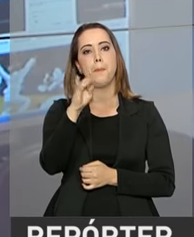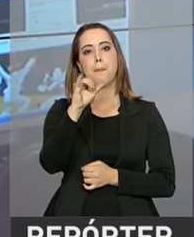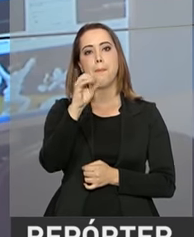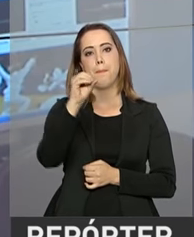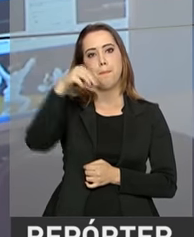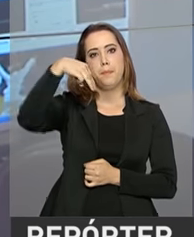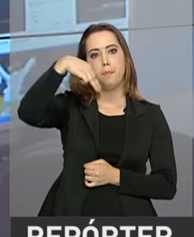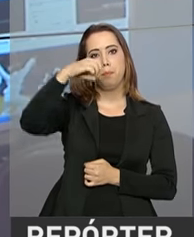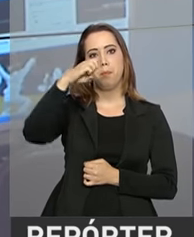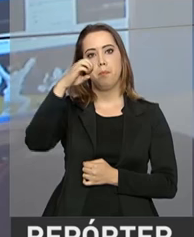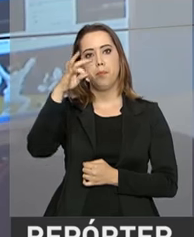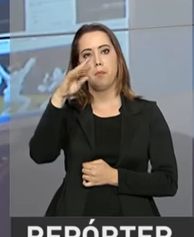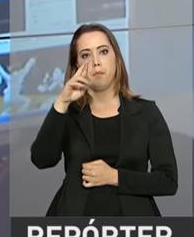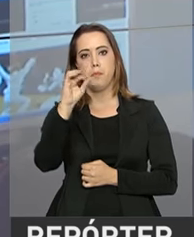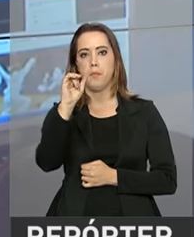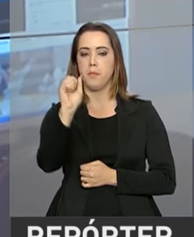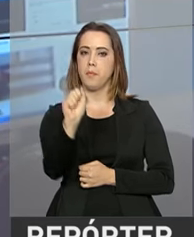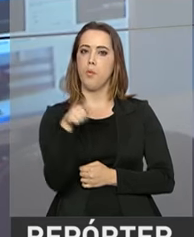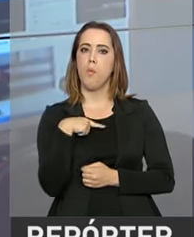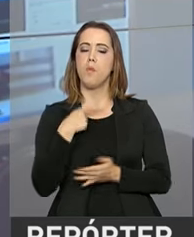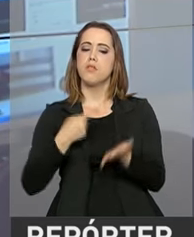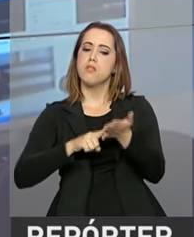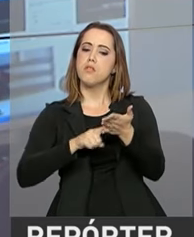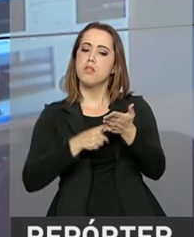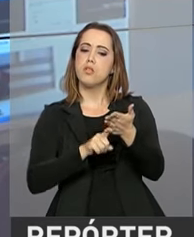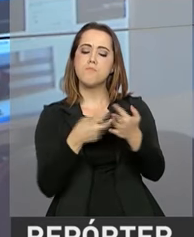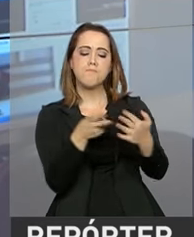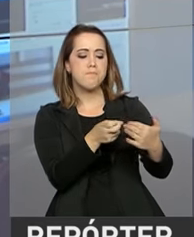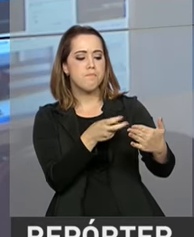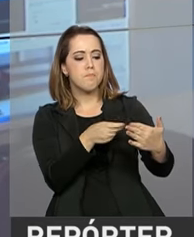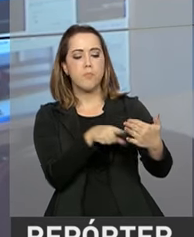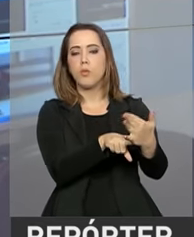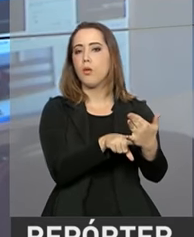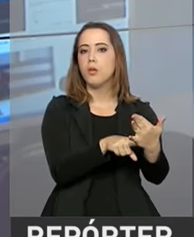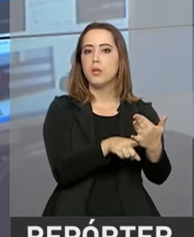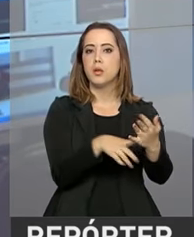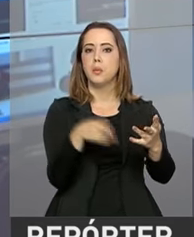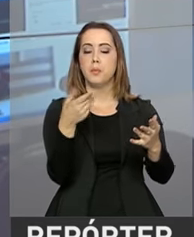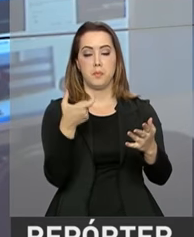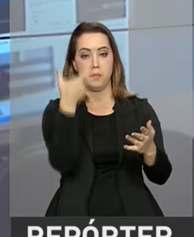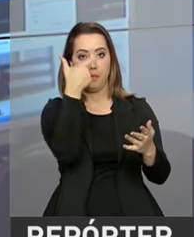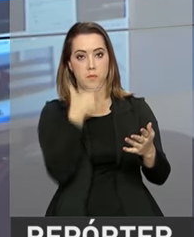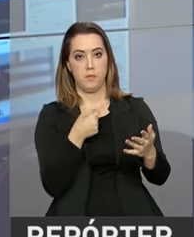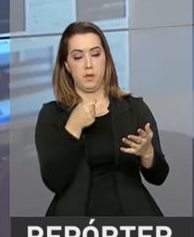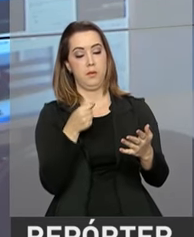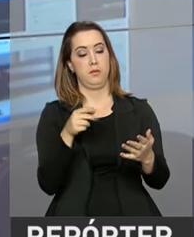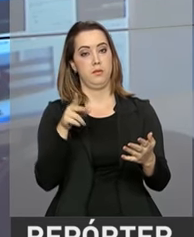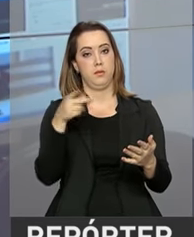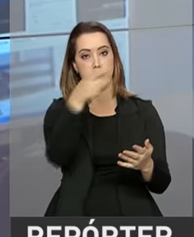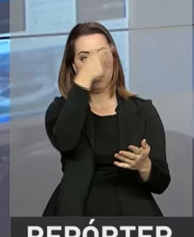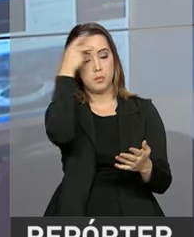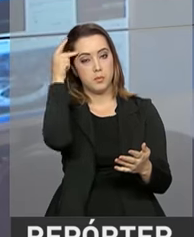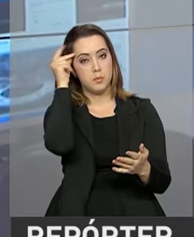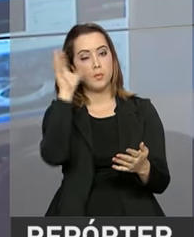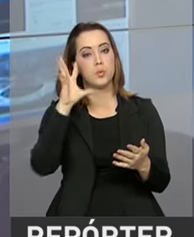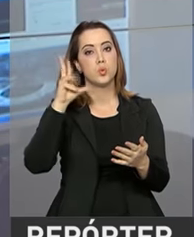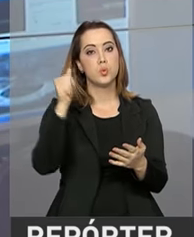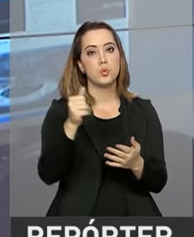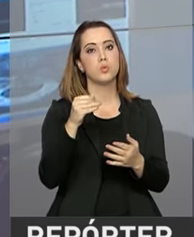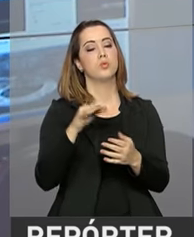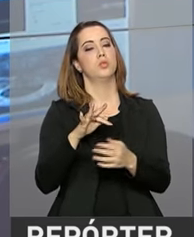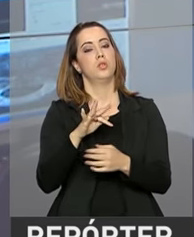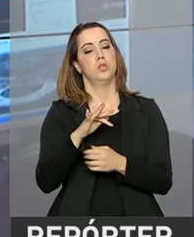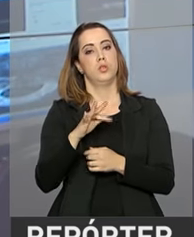uma tecnologia de reconhecimento das características de cada pessoa, tudo por meio digital. E o Ministério da Saúde vai ser o